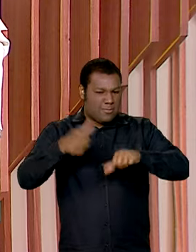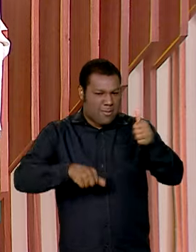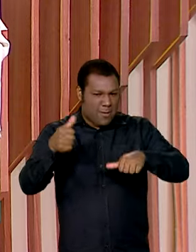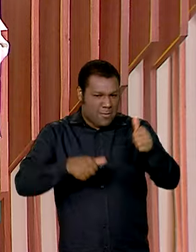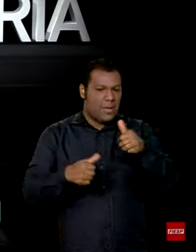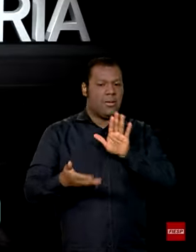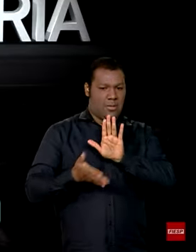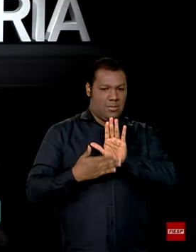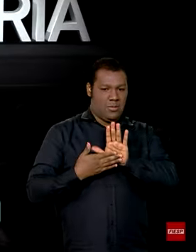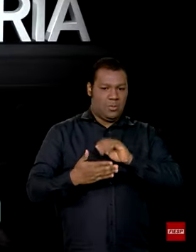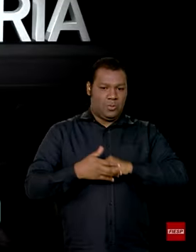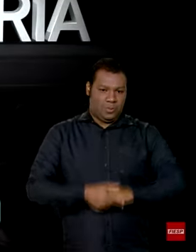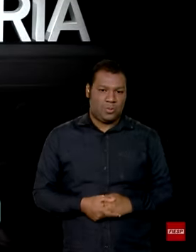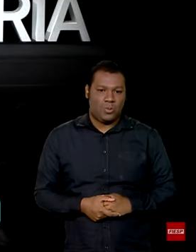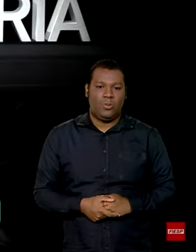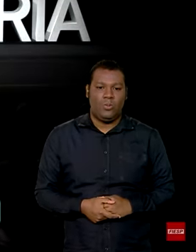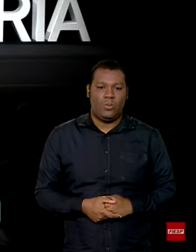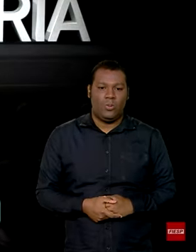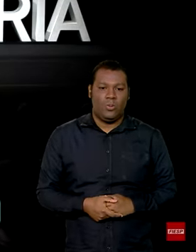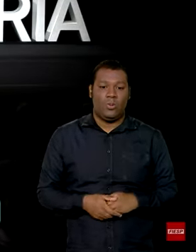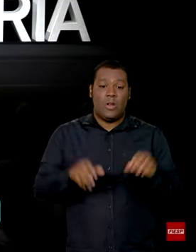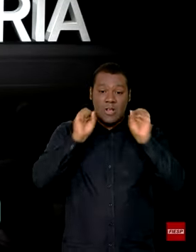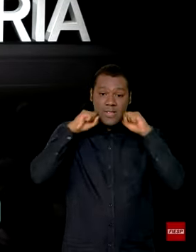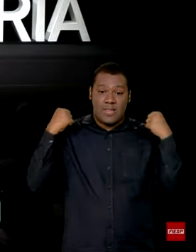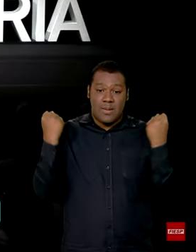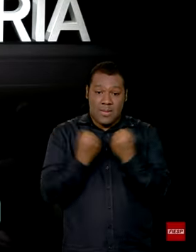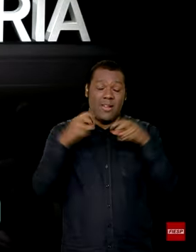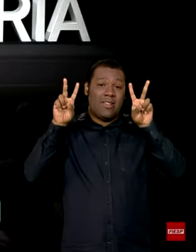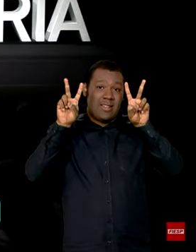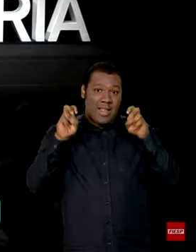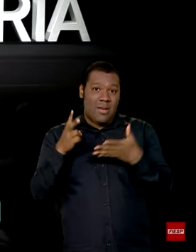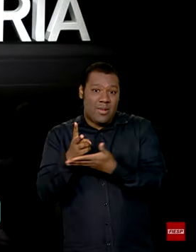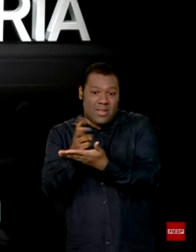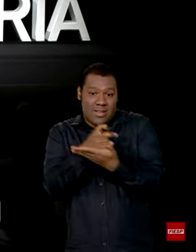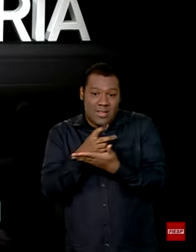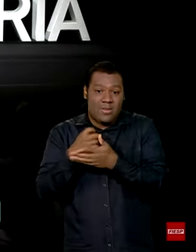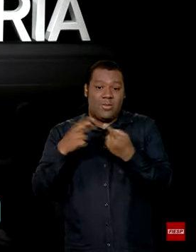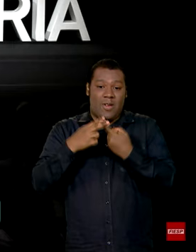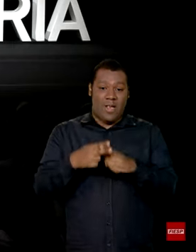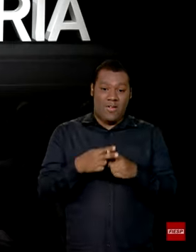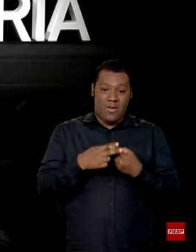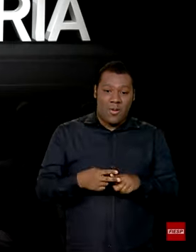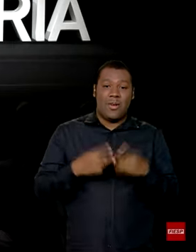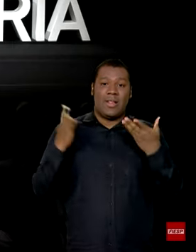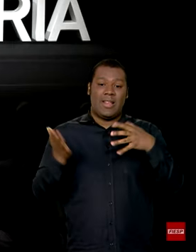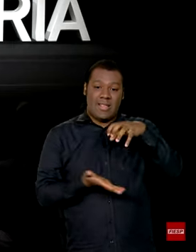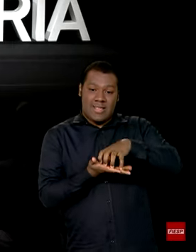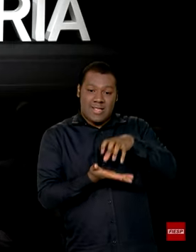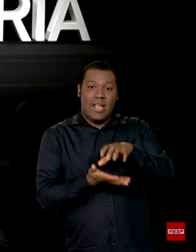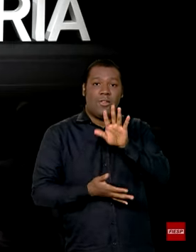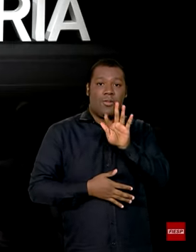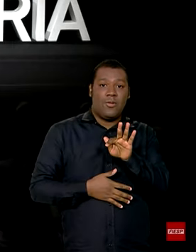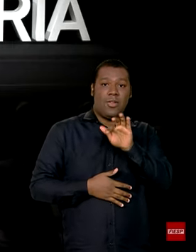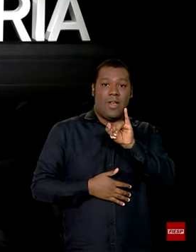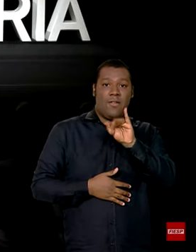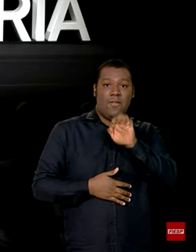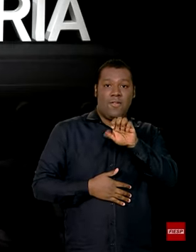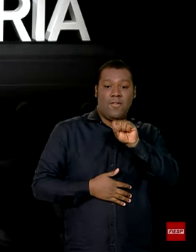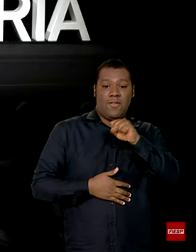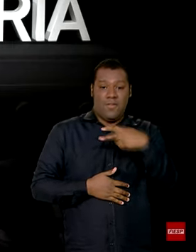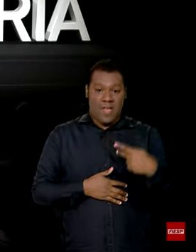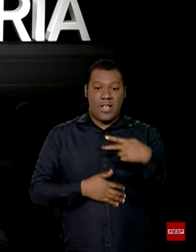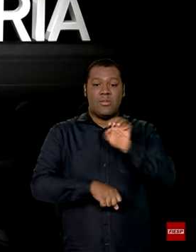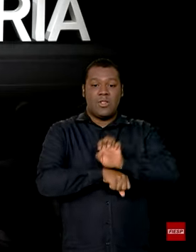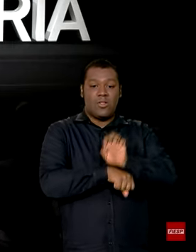Nacional. O seminário sobre a reforma tributária na sede da Fiesp, a Federação da Indústria do Estado de